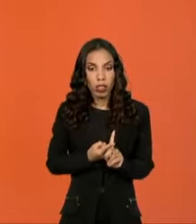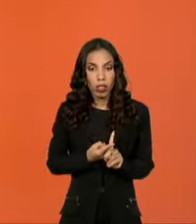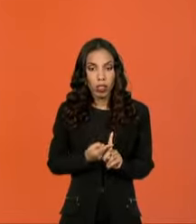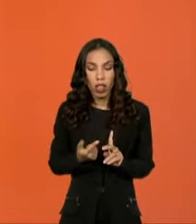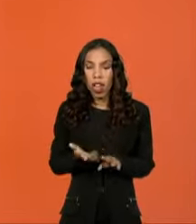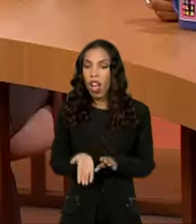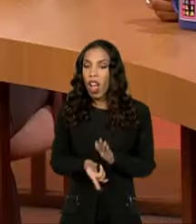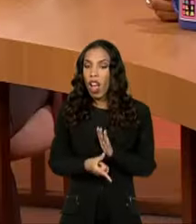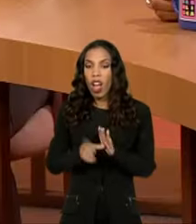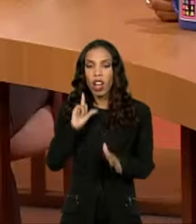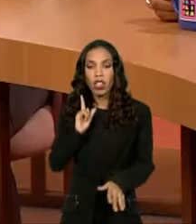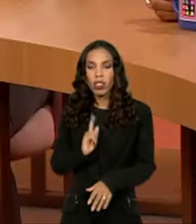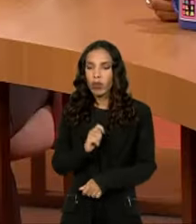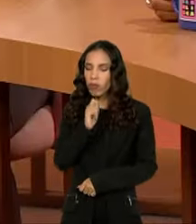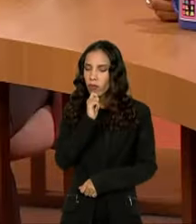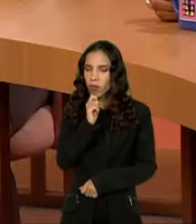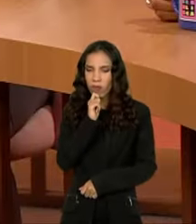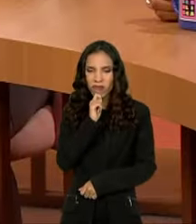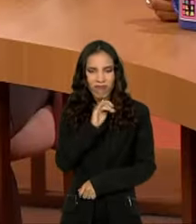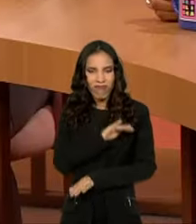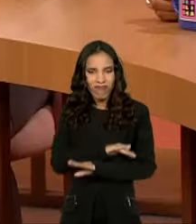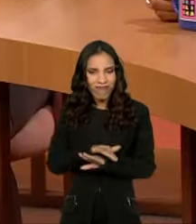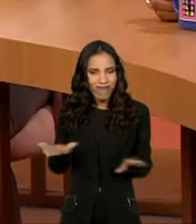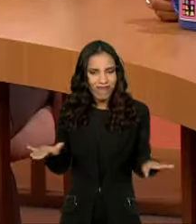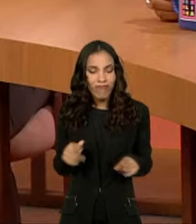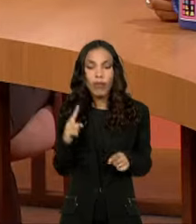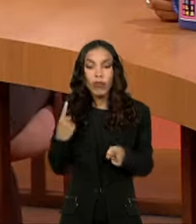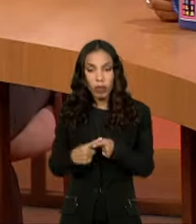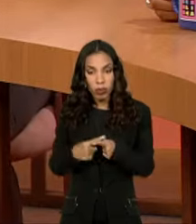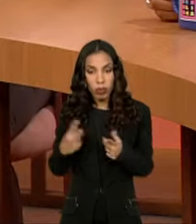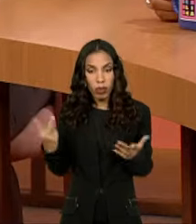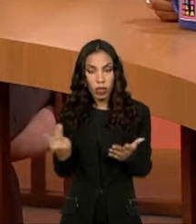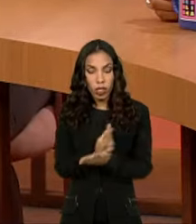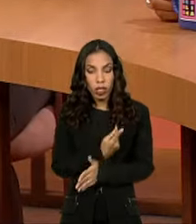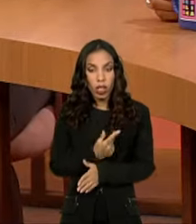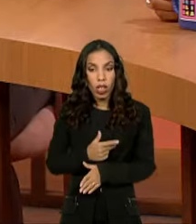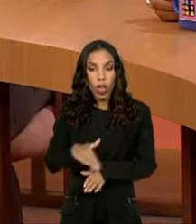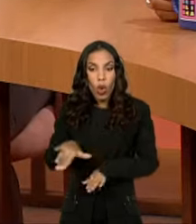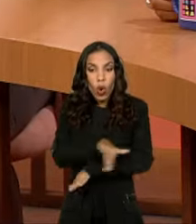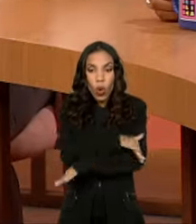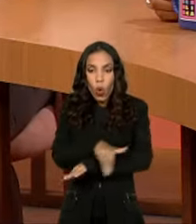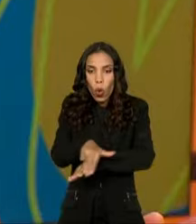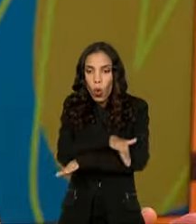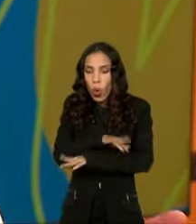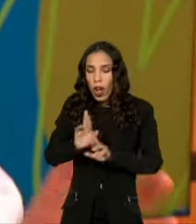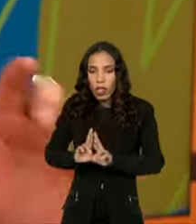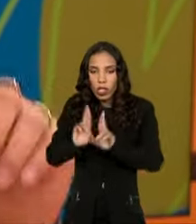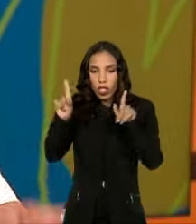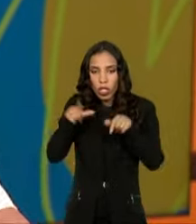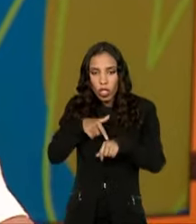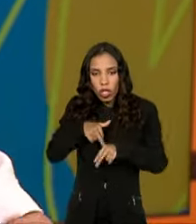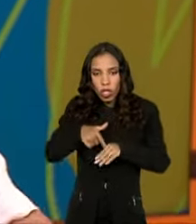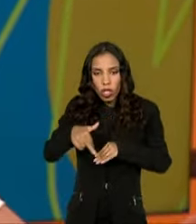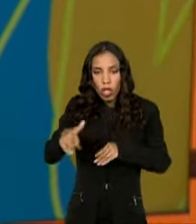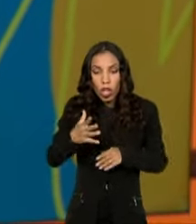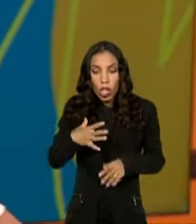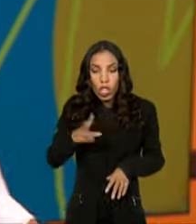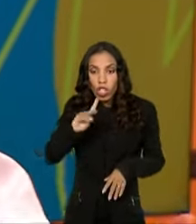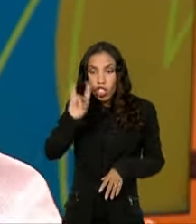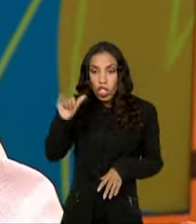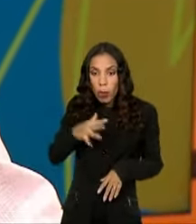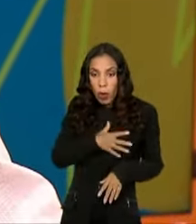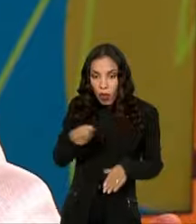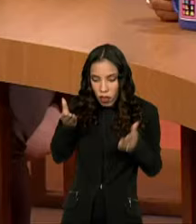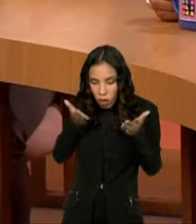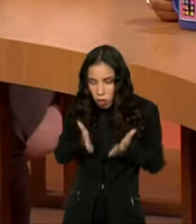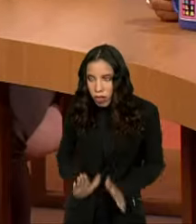antes não tinha. Ressignificou para você? Porque para mim isso aconteceu. Atravessar a rua passou a ser outra coisa. Qualquer coisa. No dia que meu filho nasceu, eu